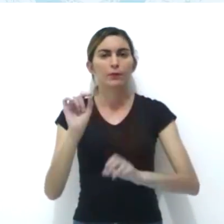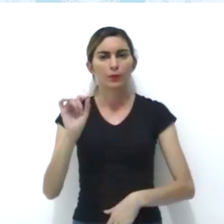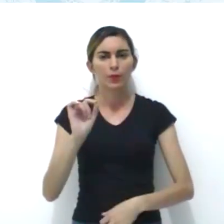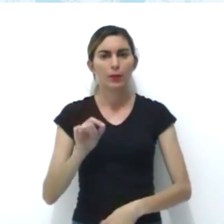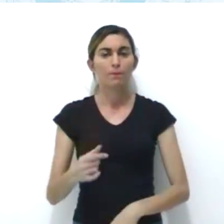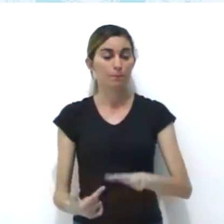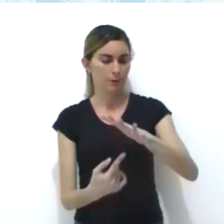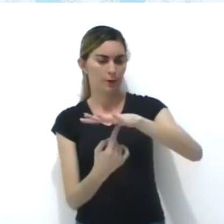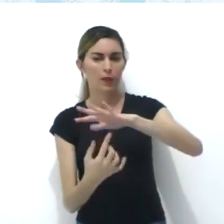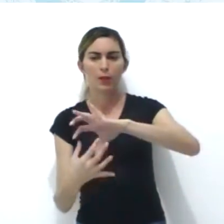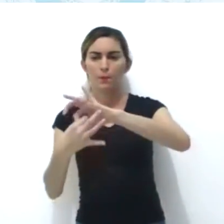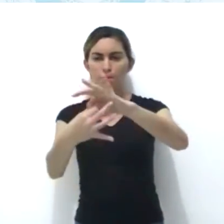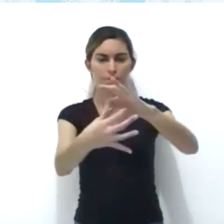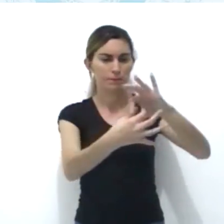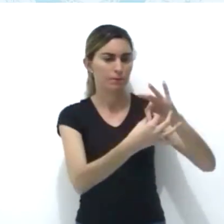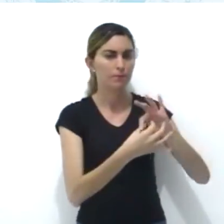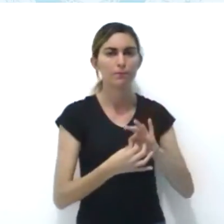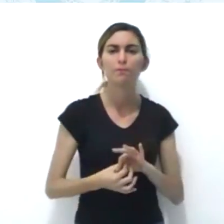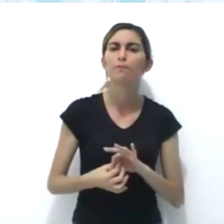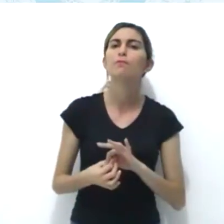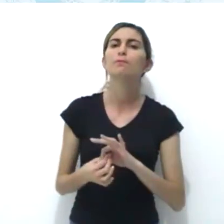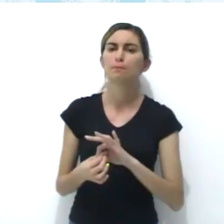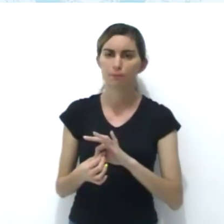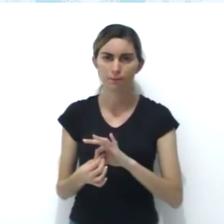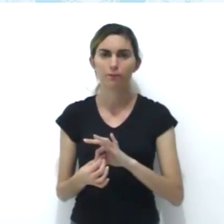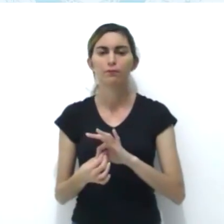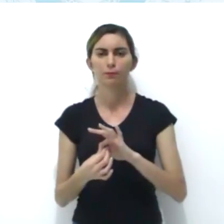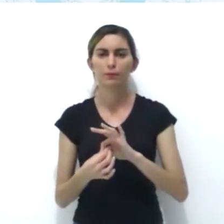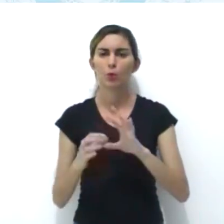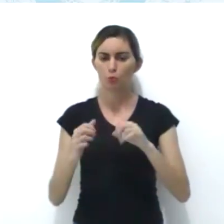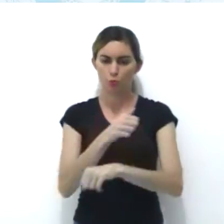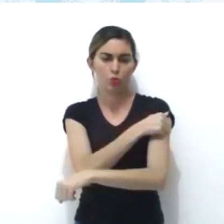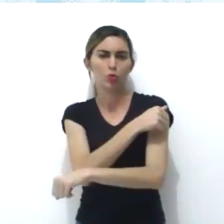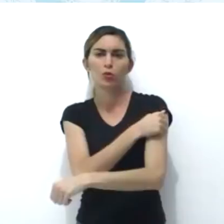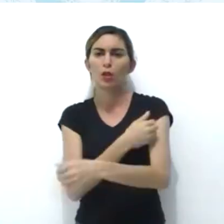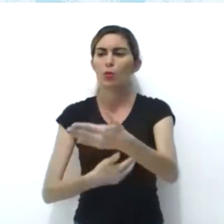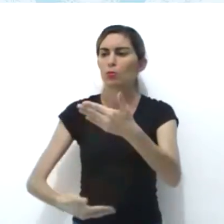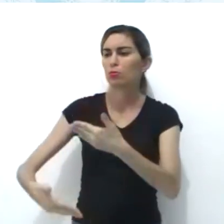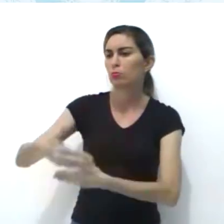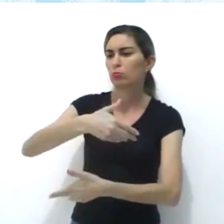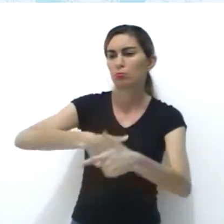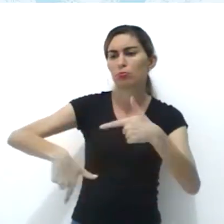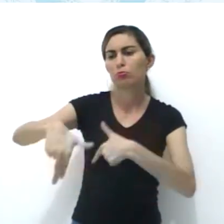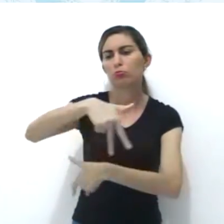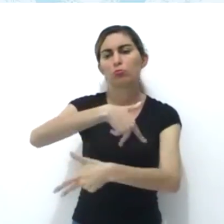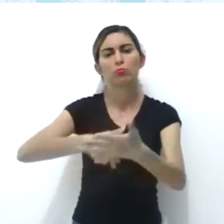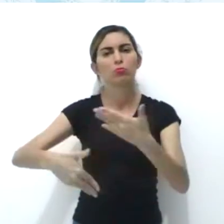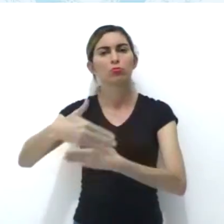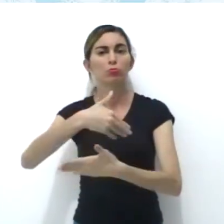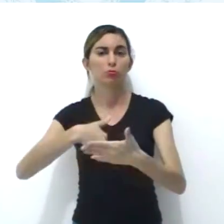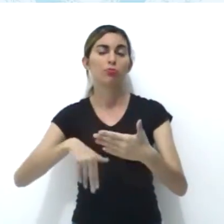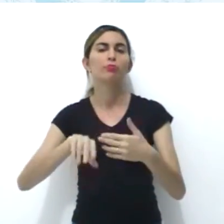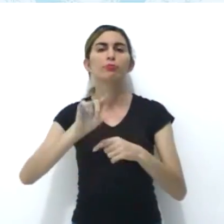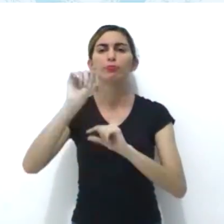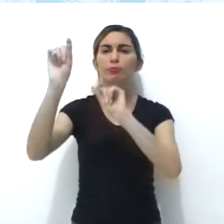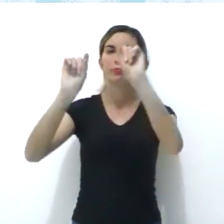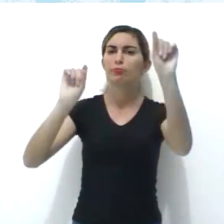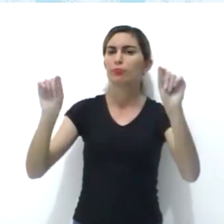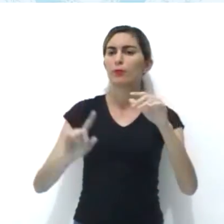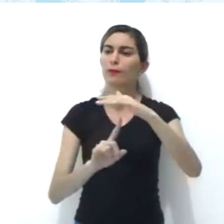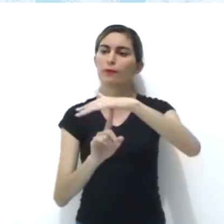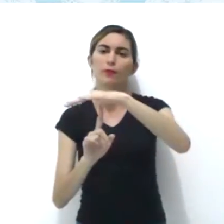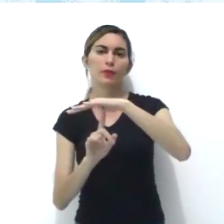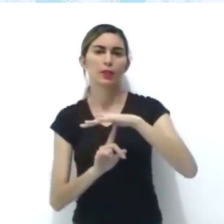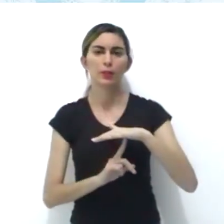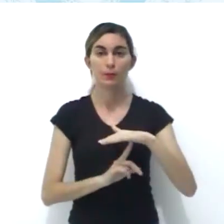filiadas. Uma leva para outra, uma dá credencial para outra feira, e os alunos vão transitando por aí, sabe,